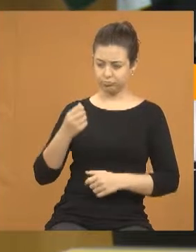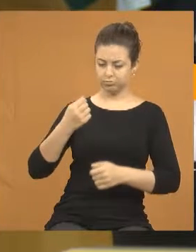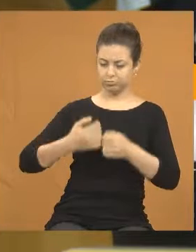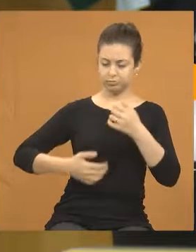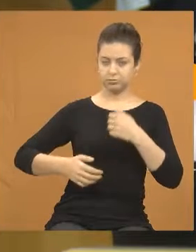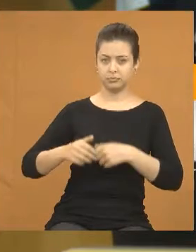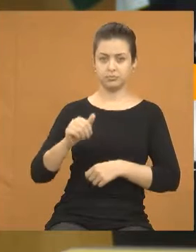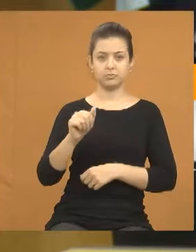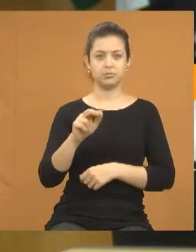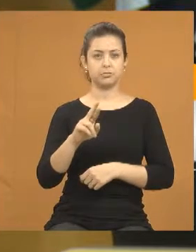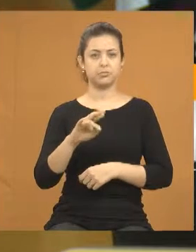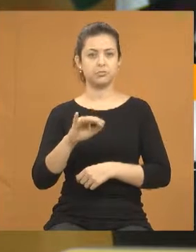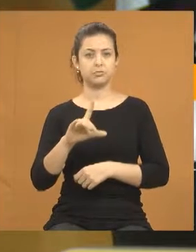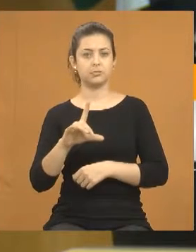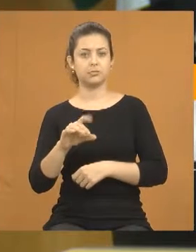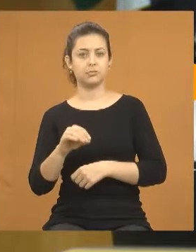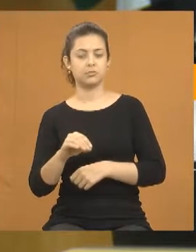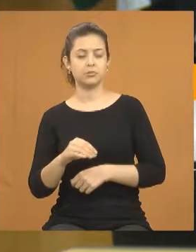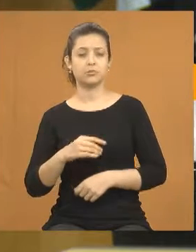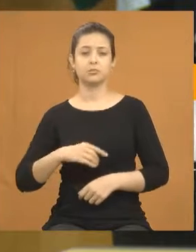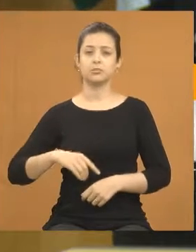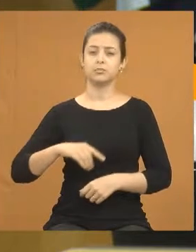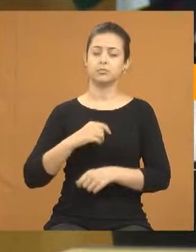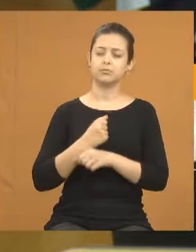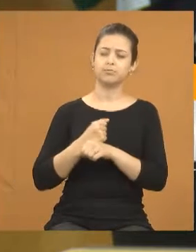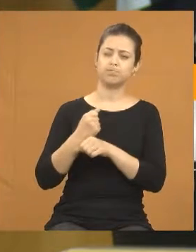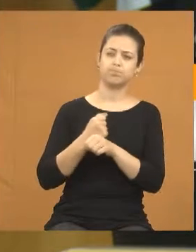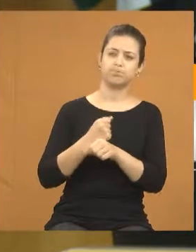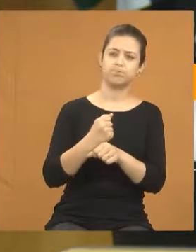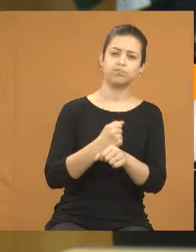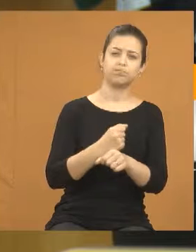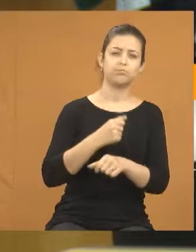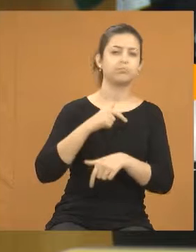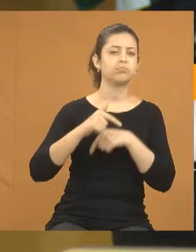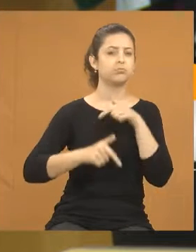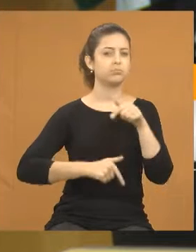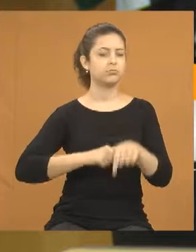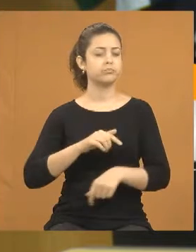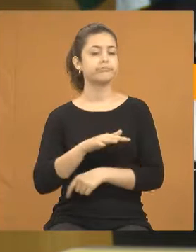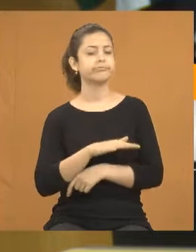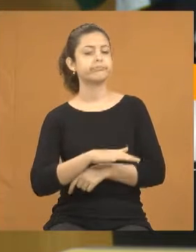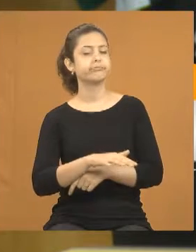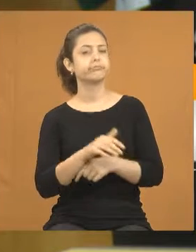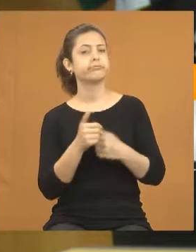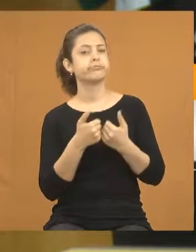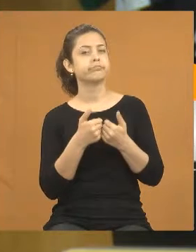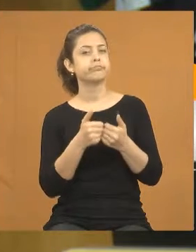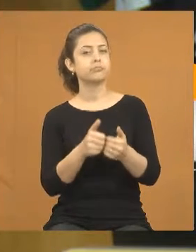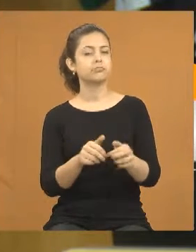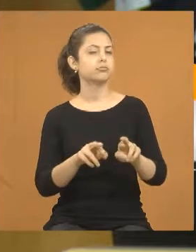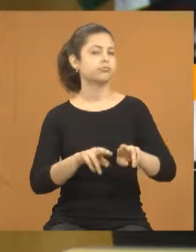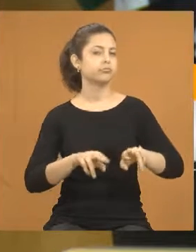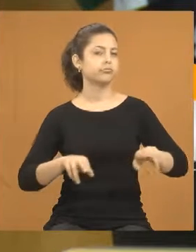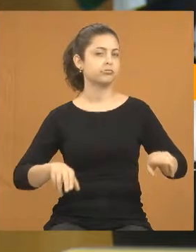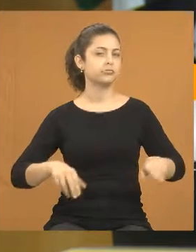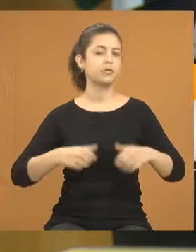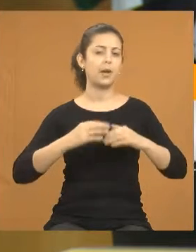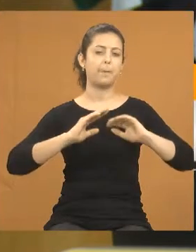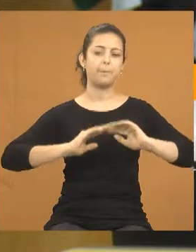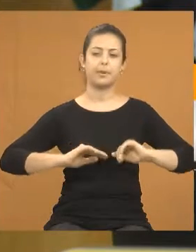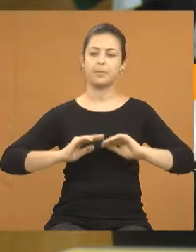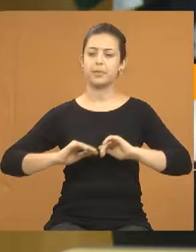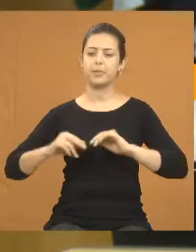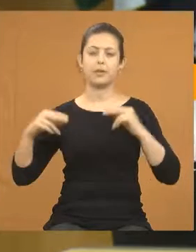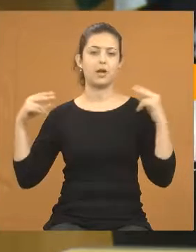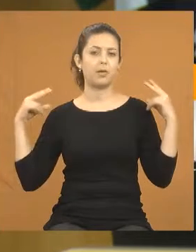vereador Arildo, e a gente que está há muitos anos no transporte também, estamos sendo muito cobrados dos